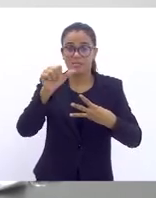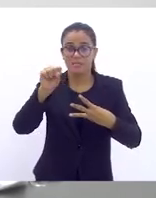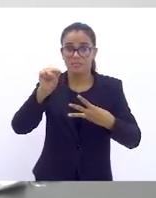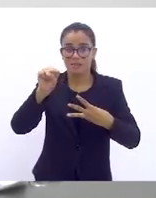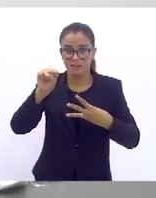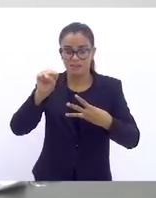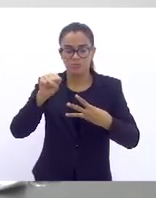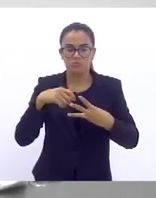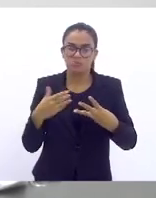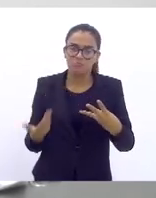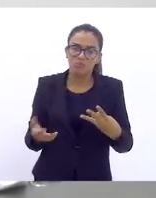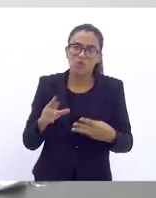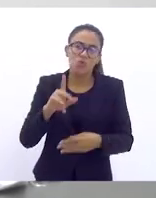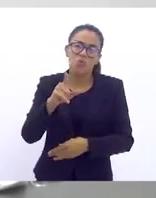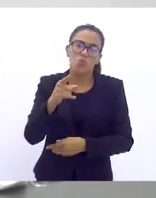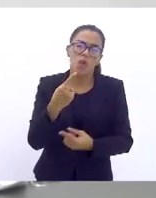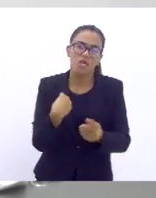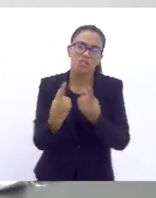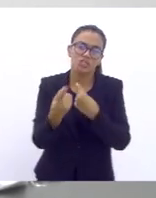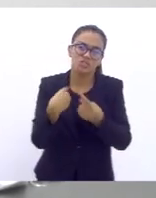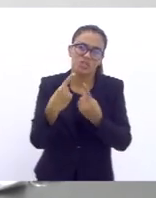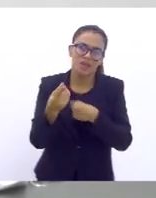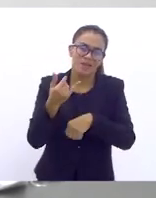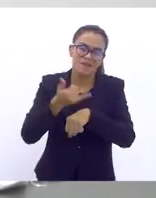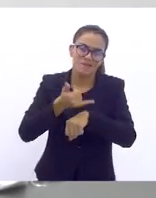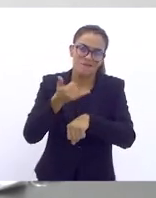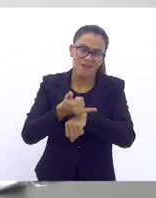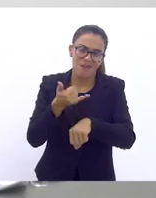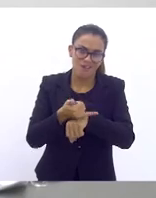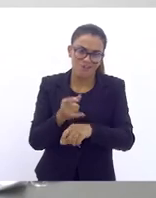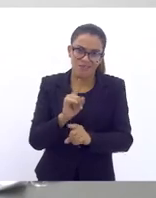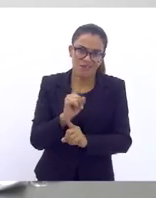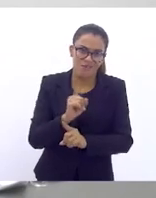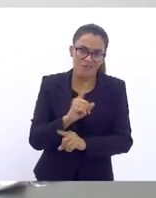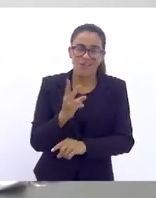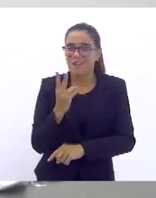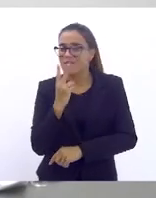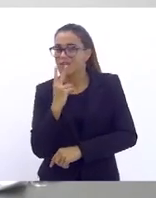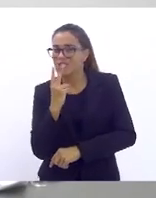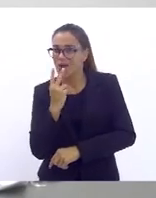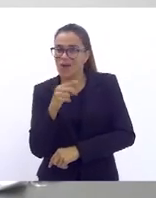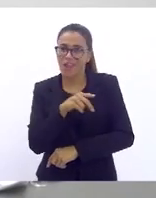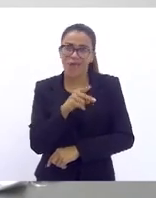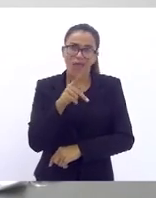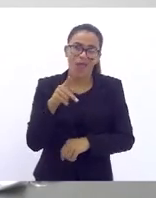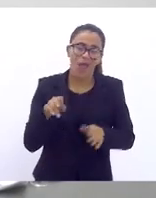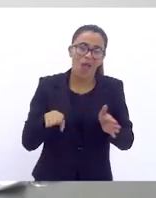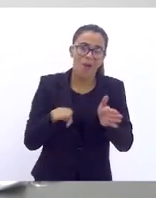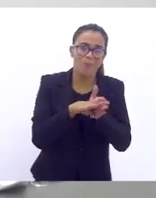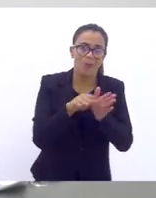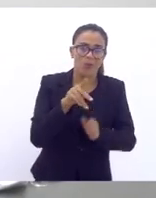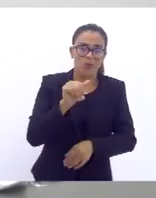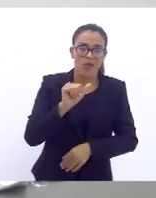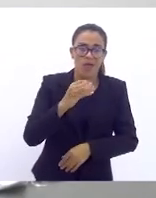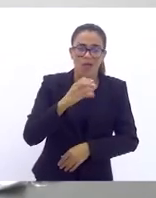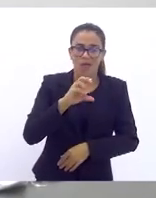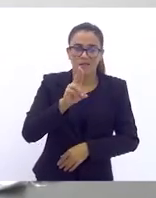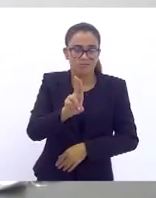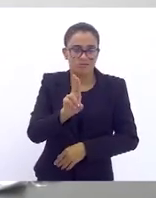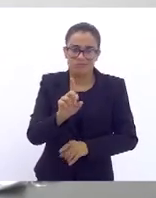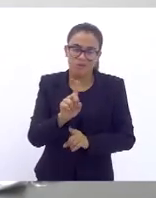mas não a estrada de ferro sem Jesus para ligar para sua vitória não tem que passar